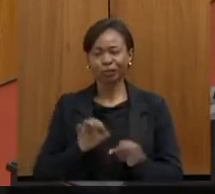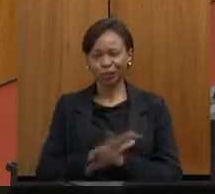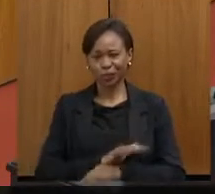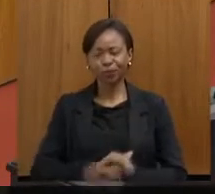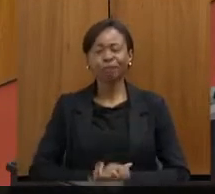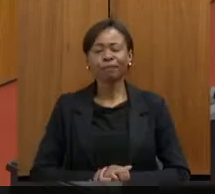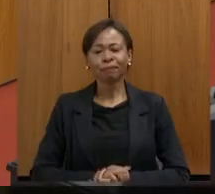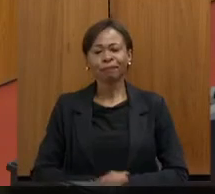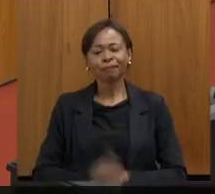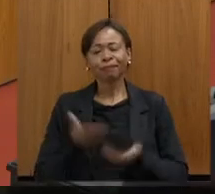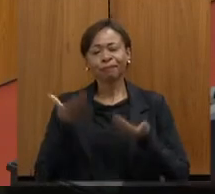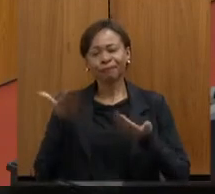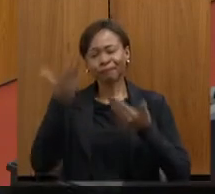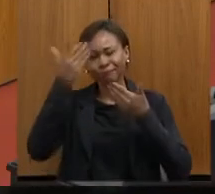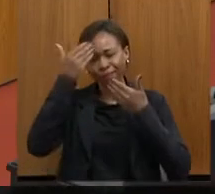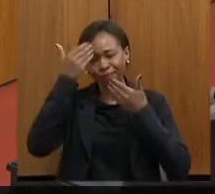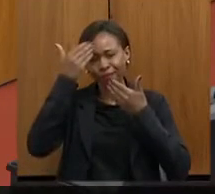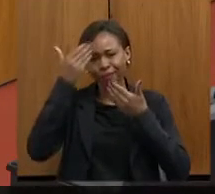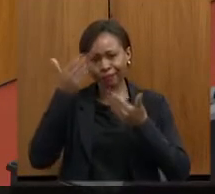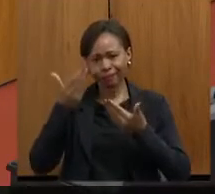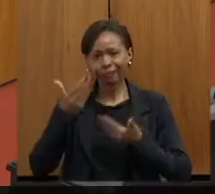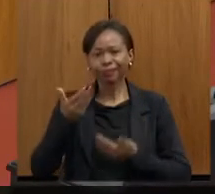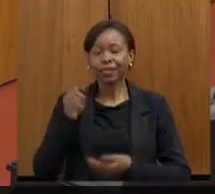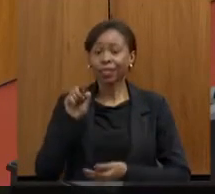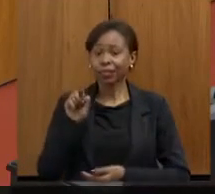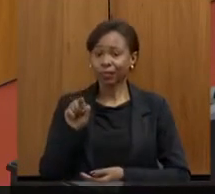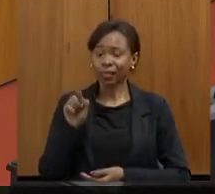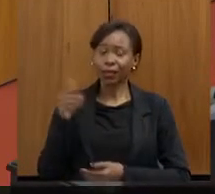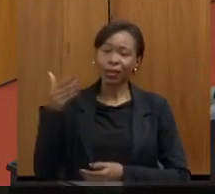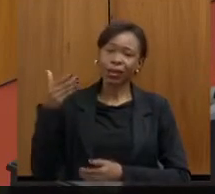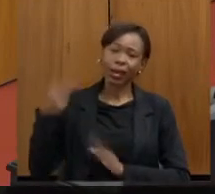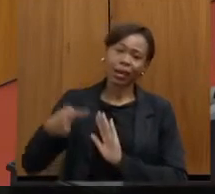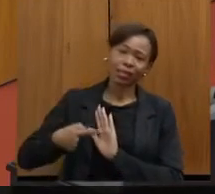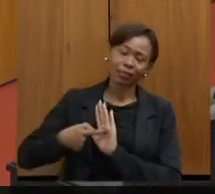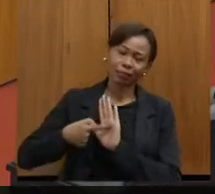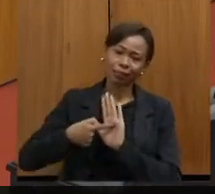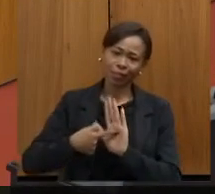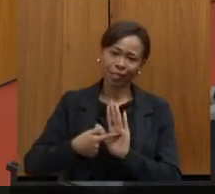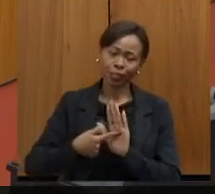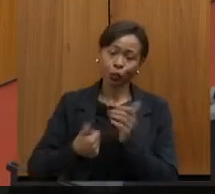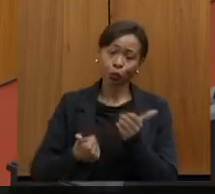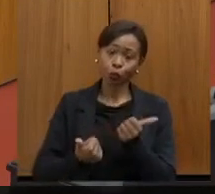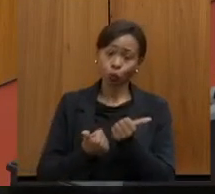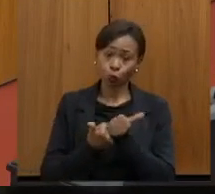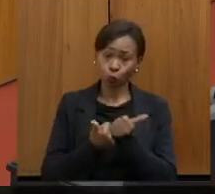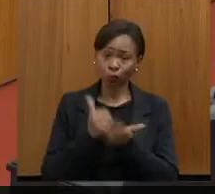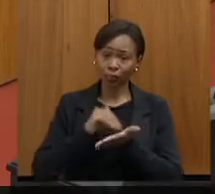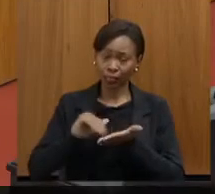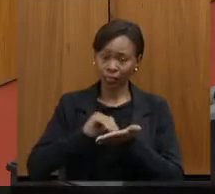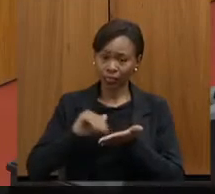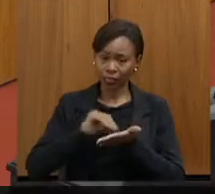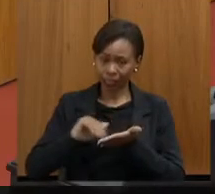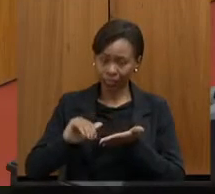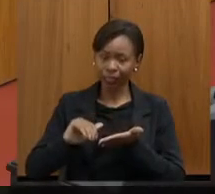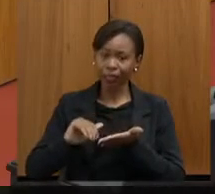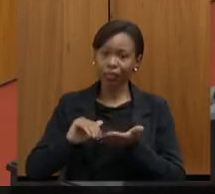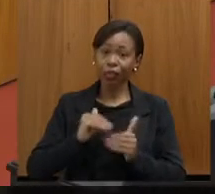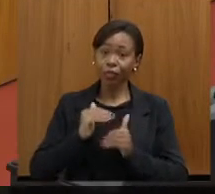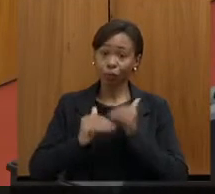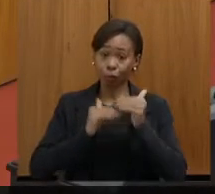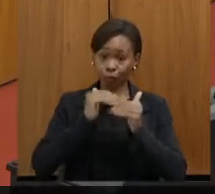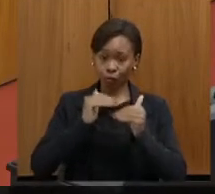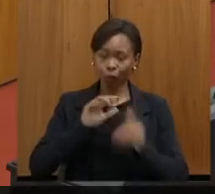Queremos agradecer a apresentação aqui do subsecretário de Desenvolvimento Regional, Douglas.